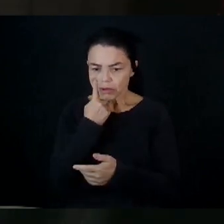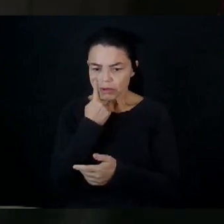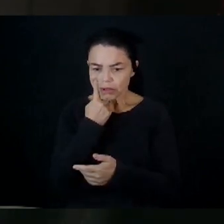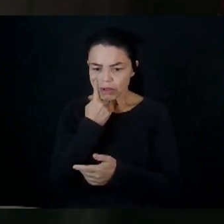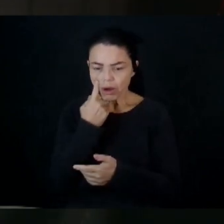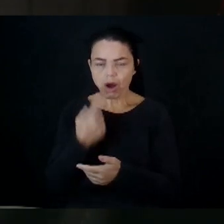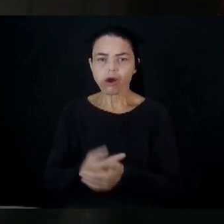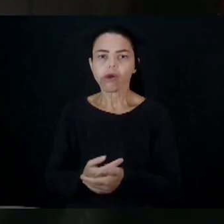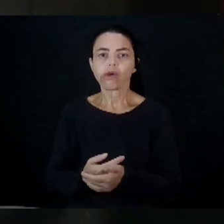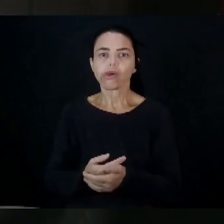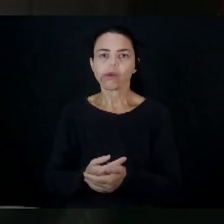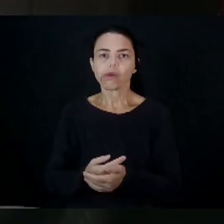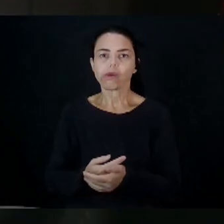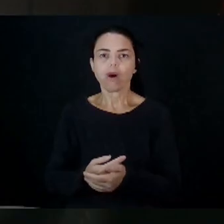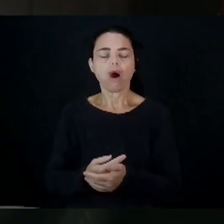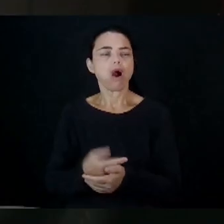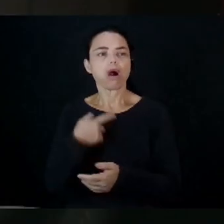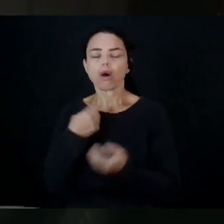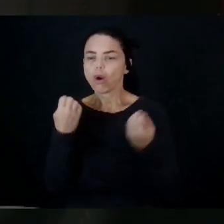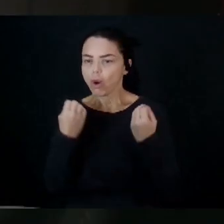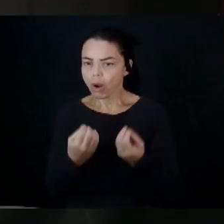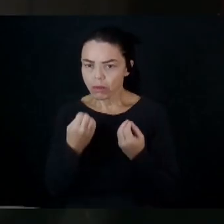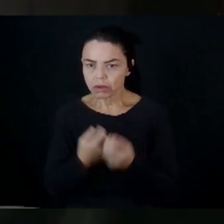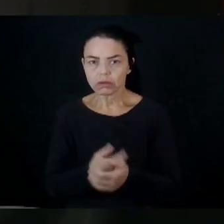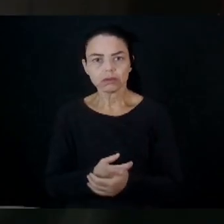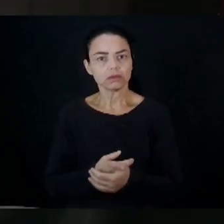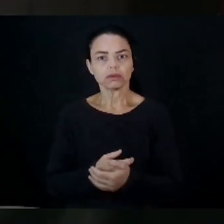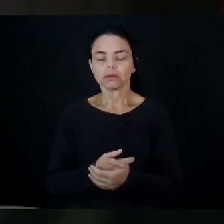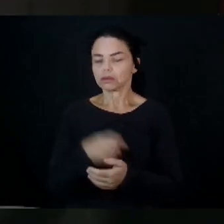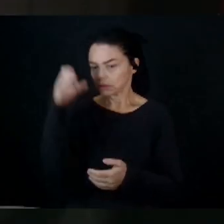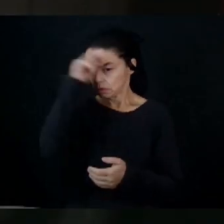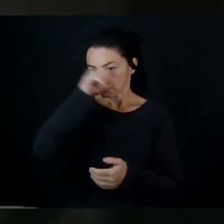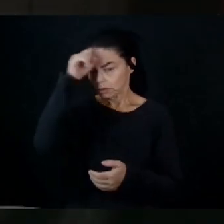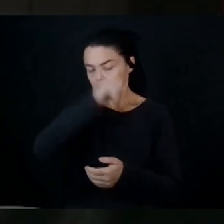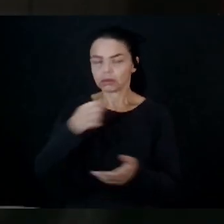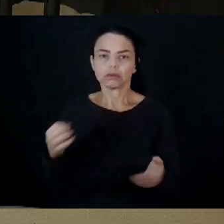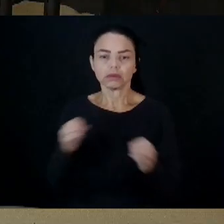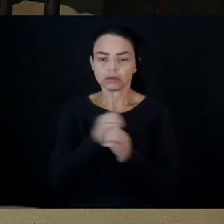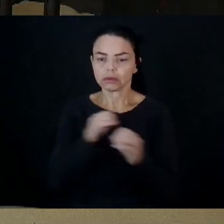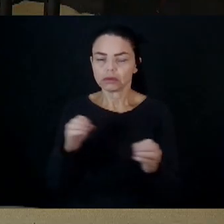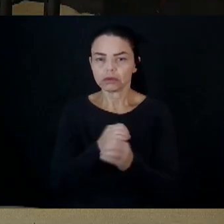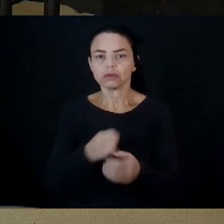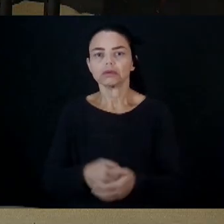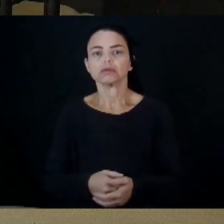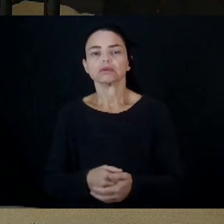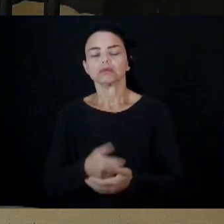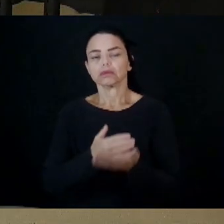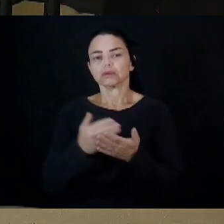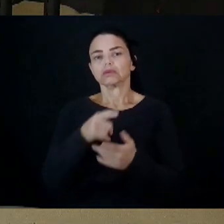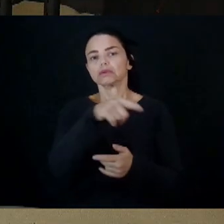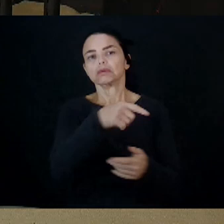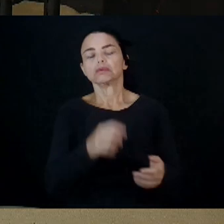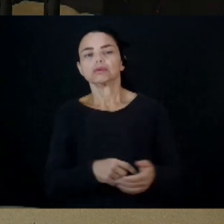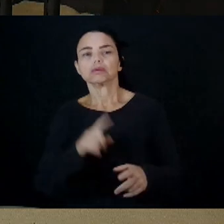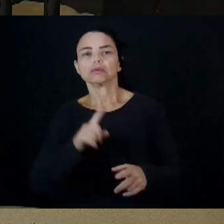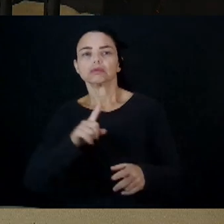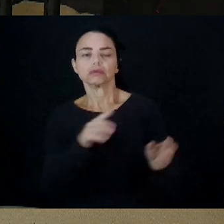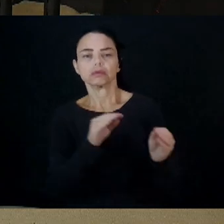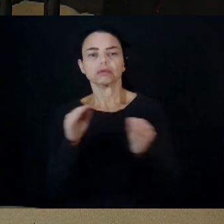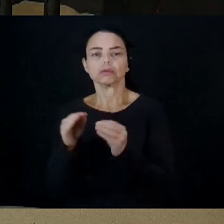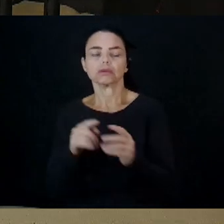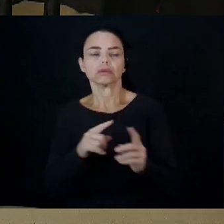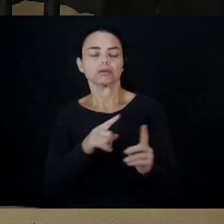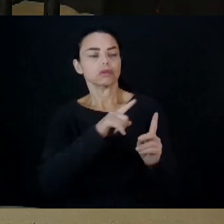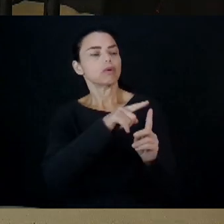tem superpoder, ou ela não vai aprender nada. Então, vamos lá. A gente começa com você e depois a gente passa para a doutora. Vai,